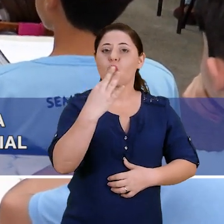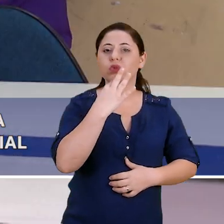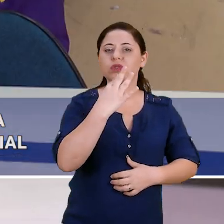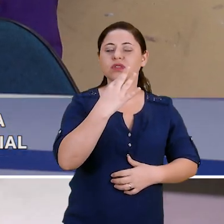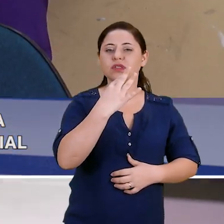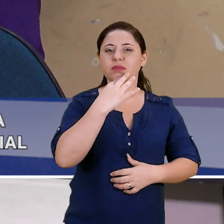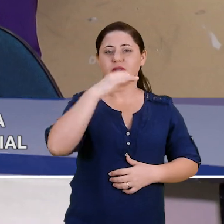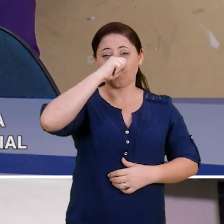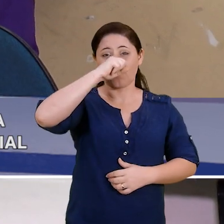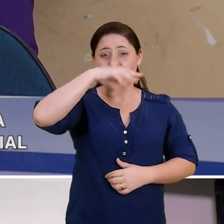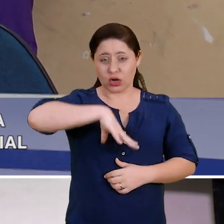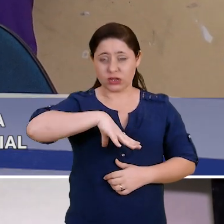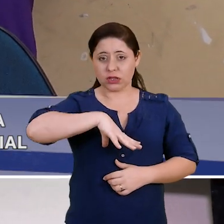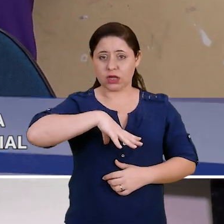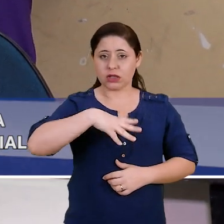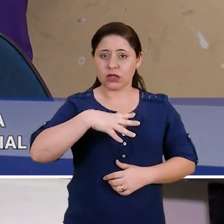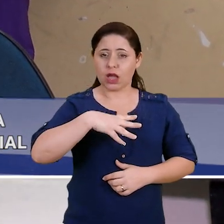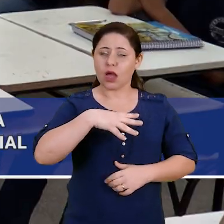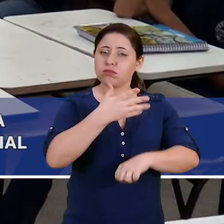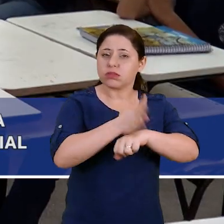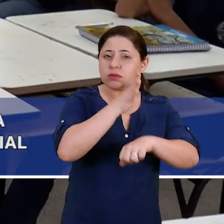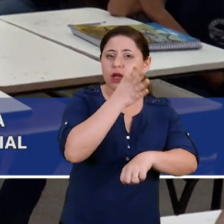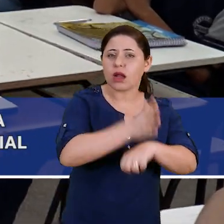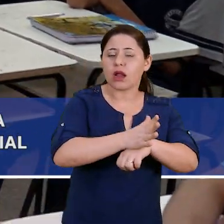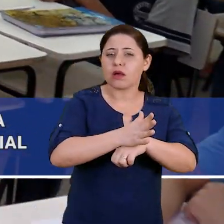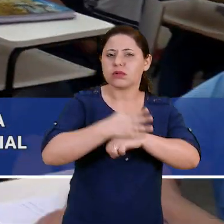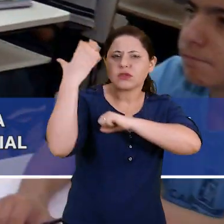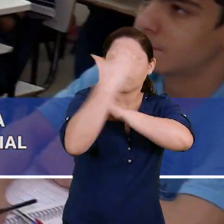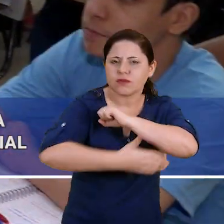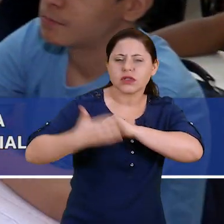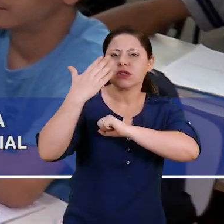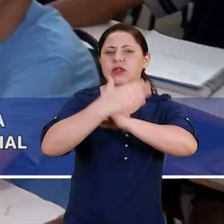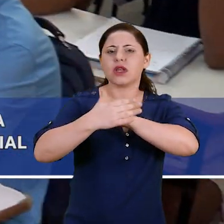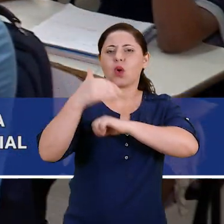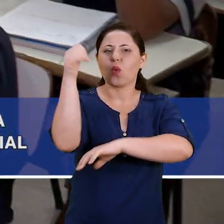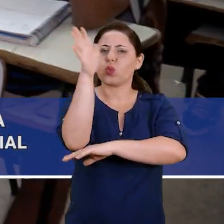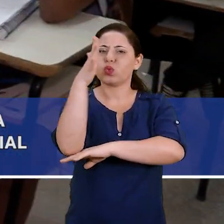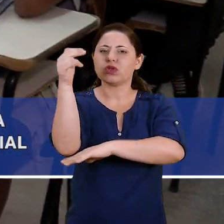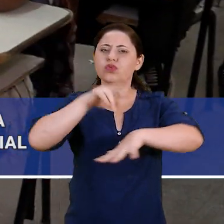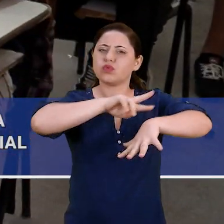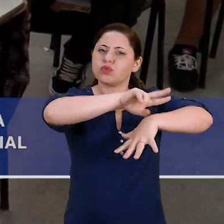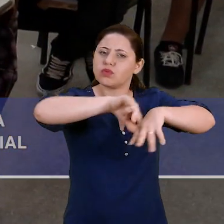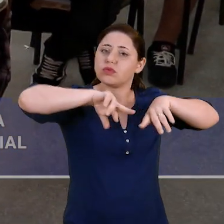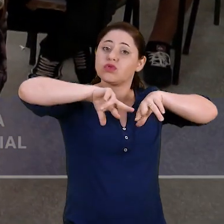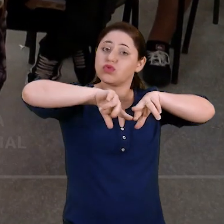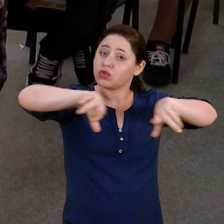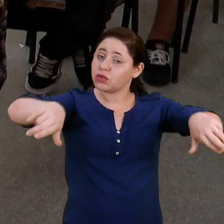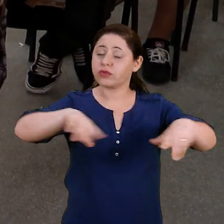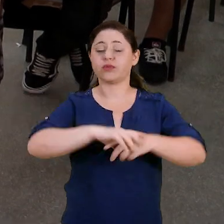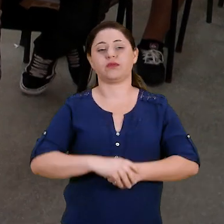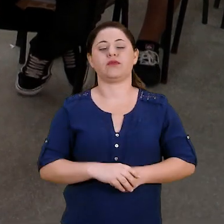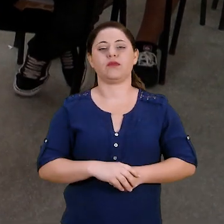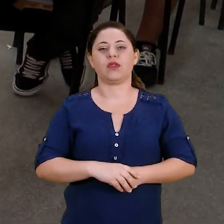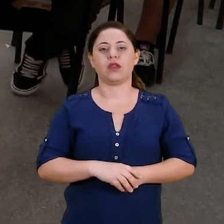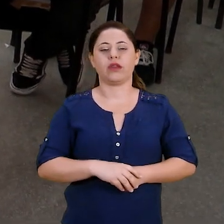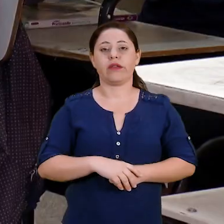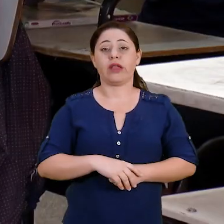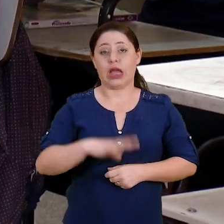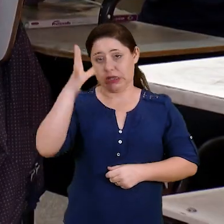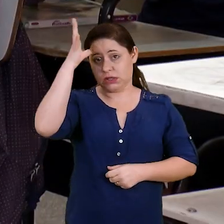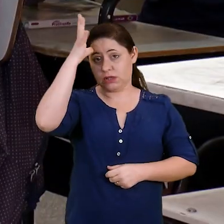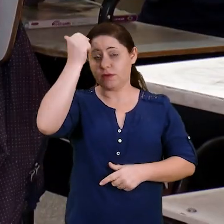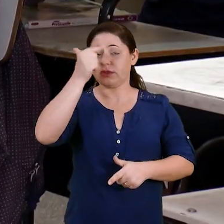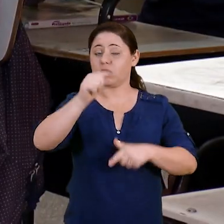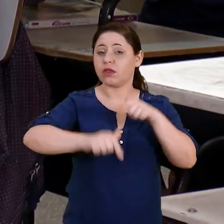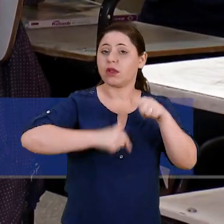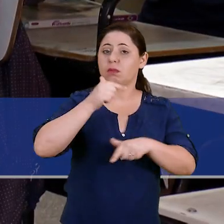alunos mais conhecimento sobre essa violência e prepará-los para defenderem a bandeira da igualdade de gênero. Nós decidimos